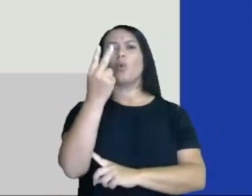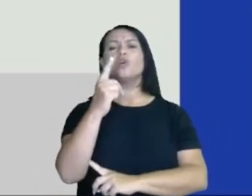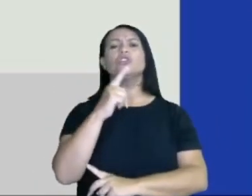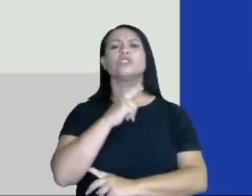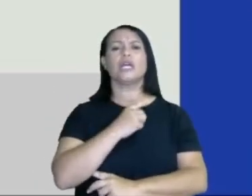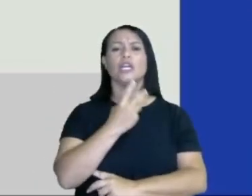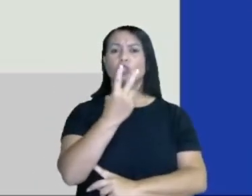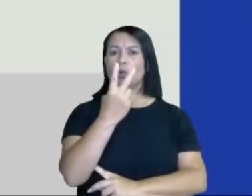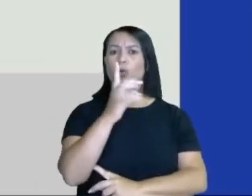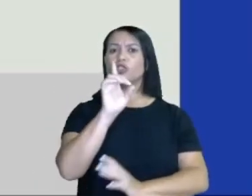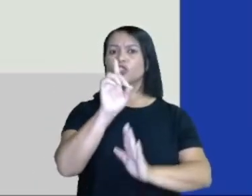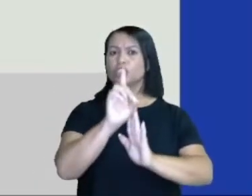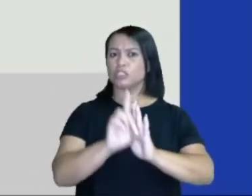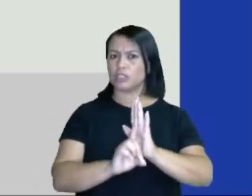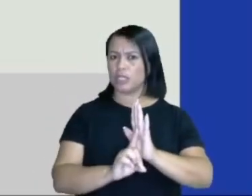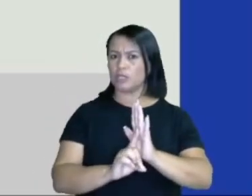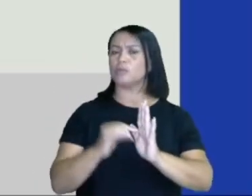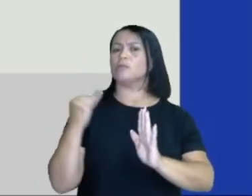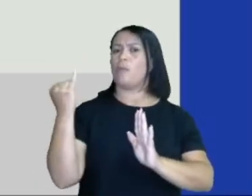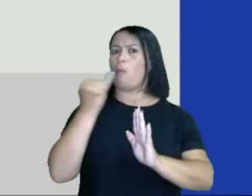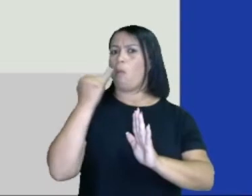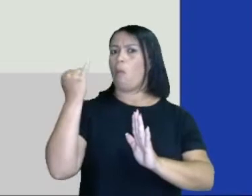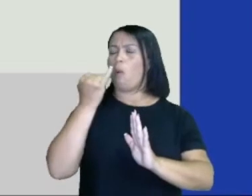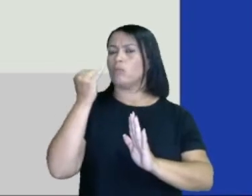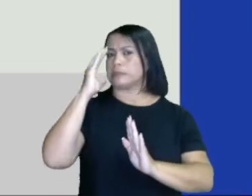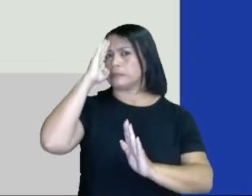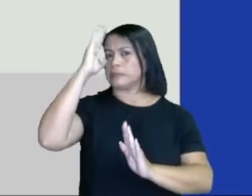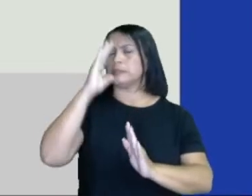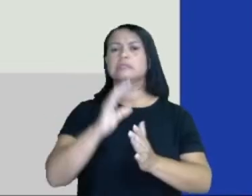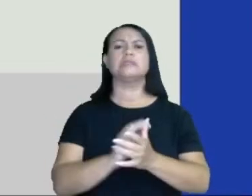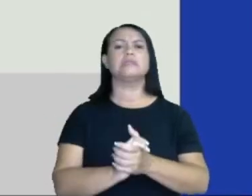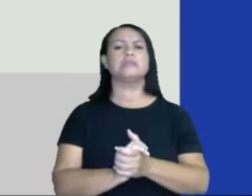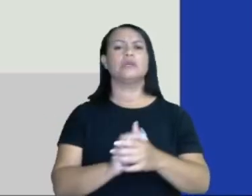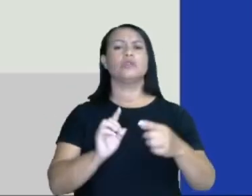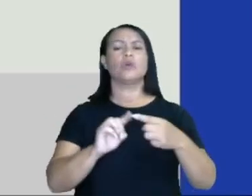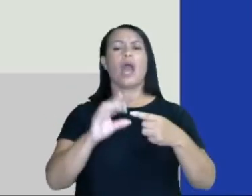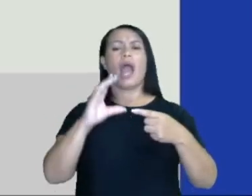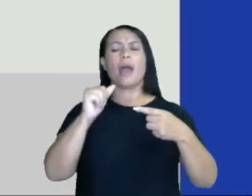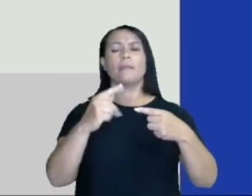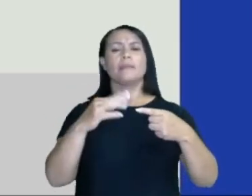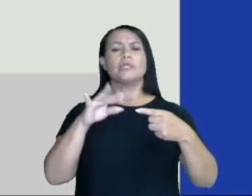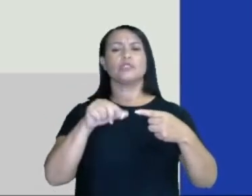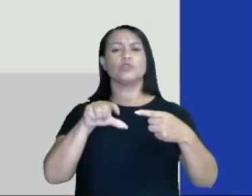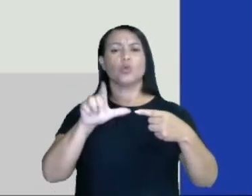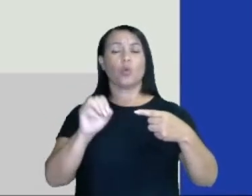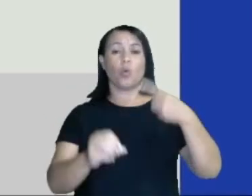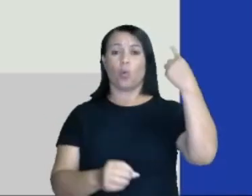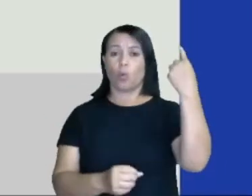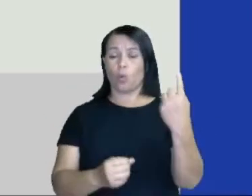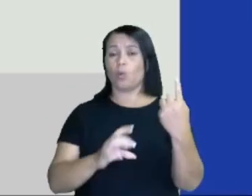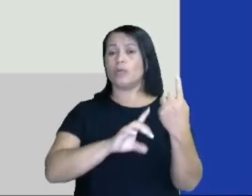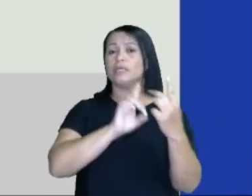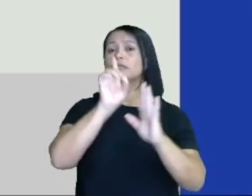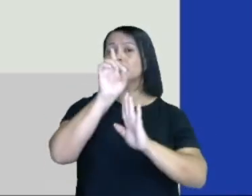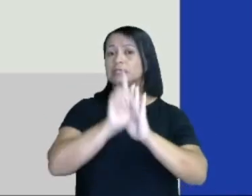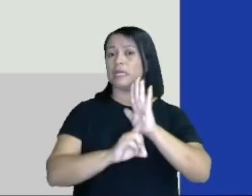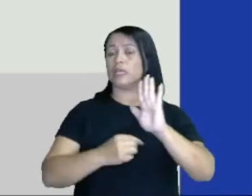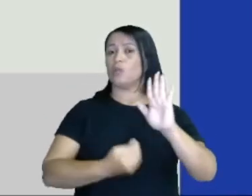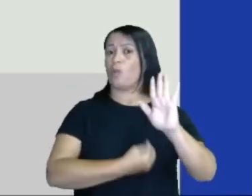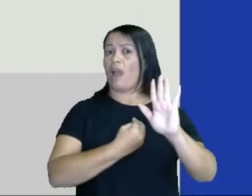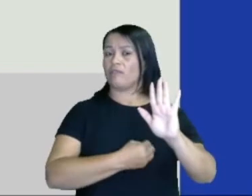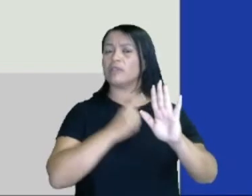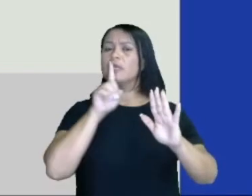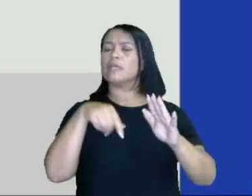direitos fundamentais. Aí logo em seguida, os capítulos. Capítulo 1, do direito à vida. Logo em seguida,